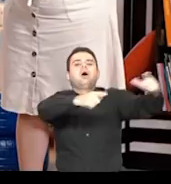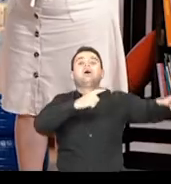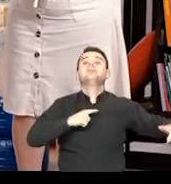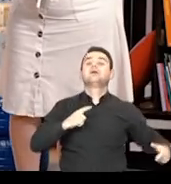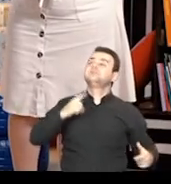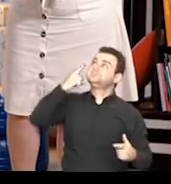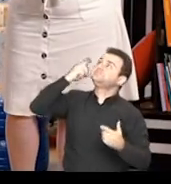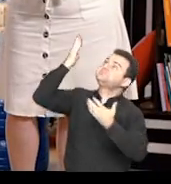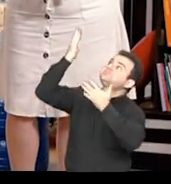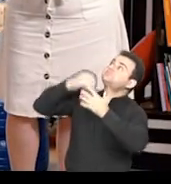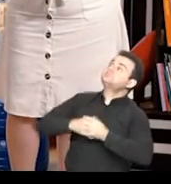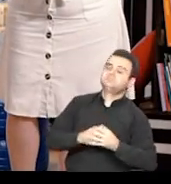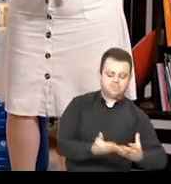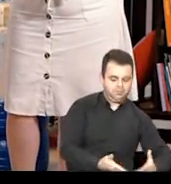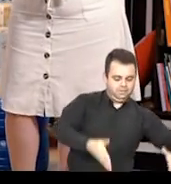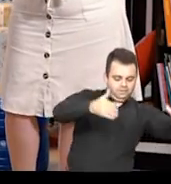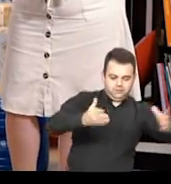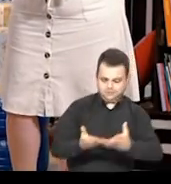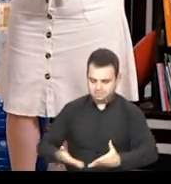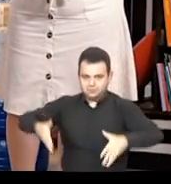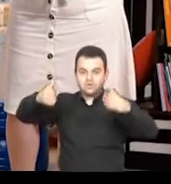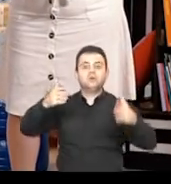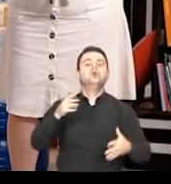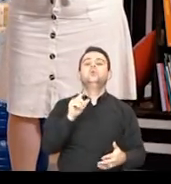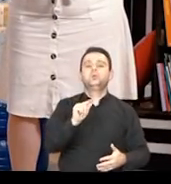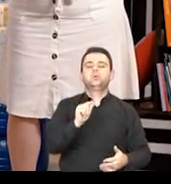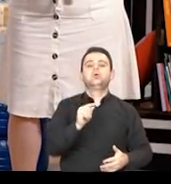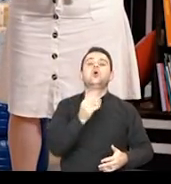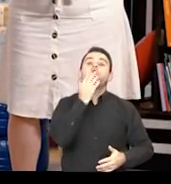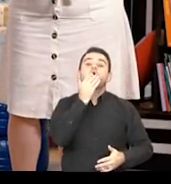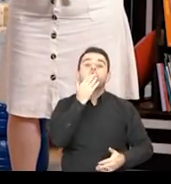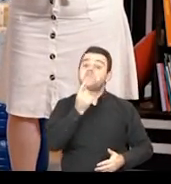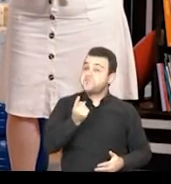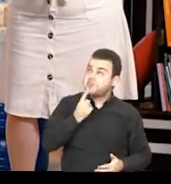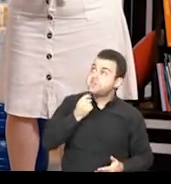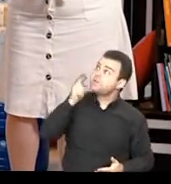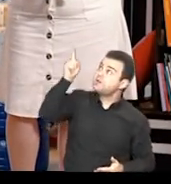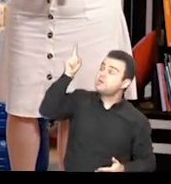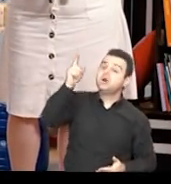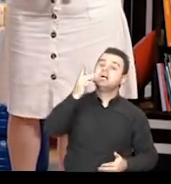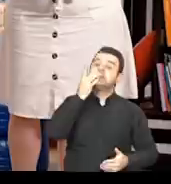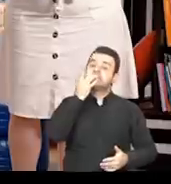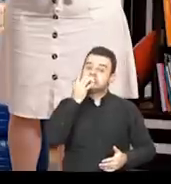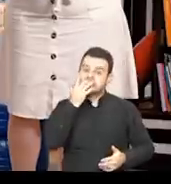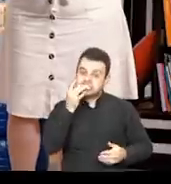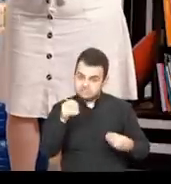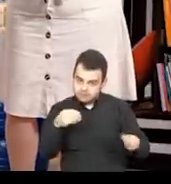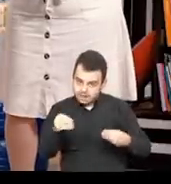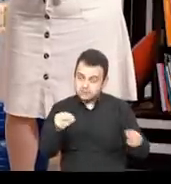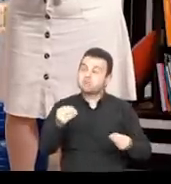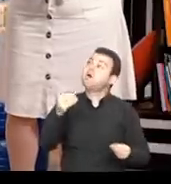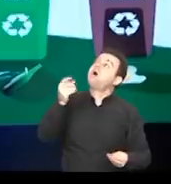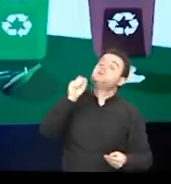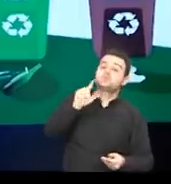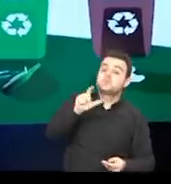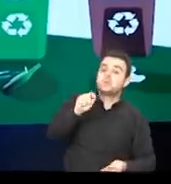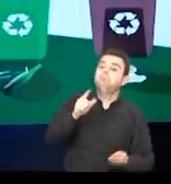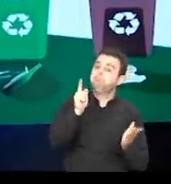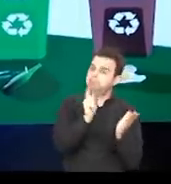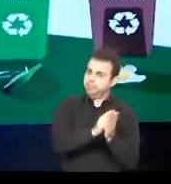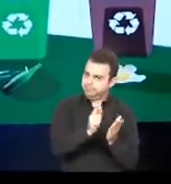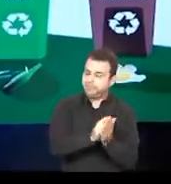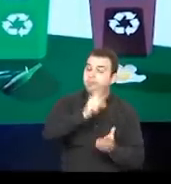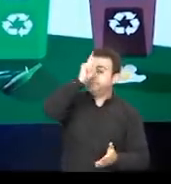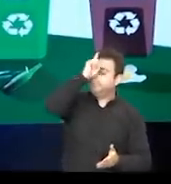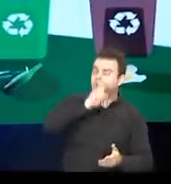as lixeiras coloridas. O vermelho para a gente jogar o plástico, o azul para o papel, o amarelo